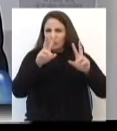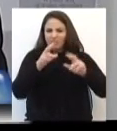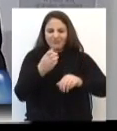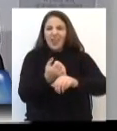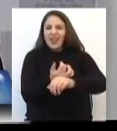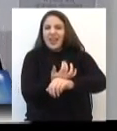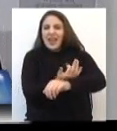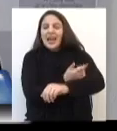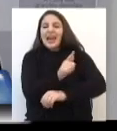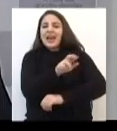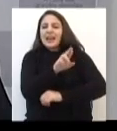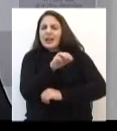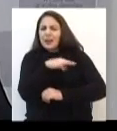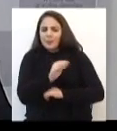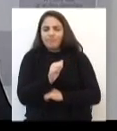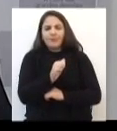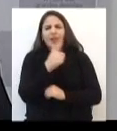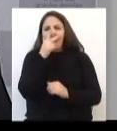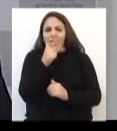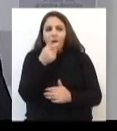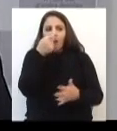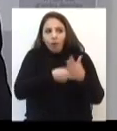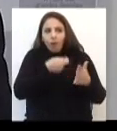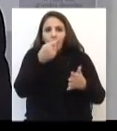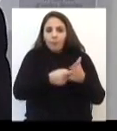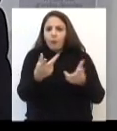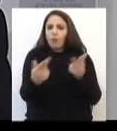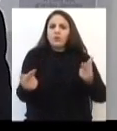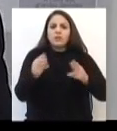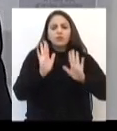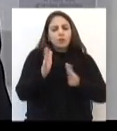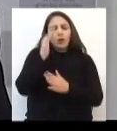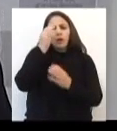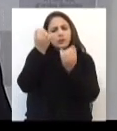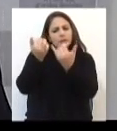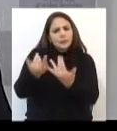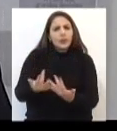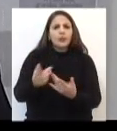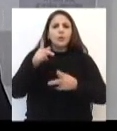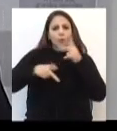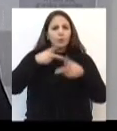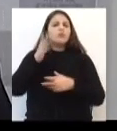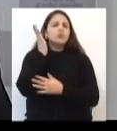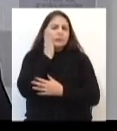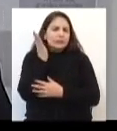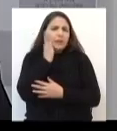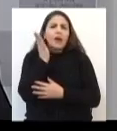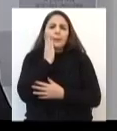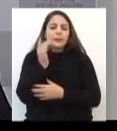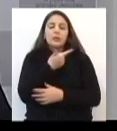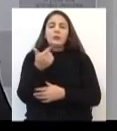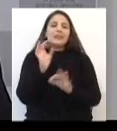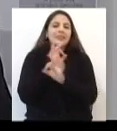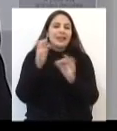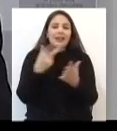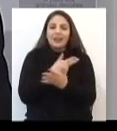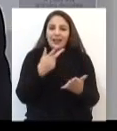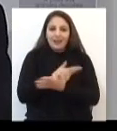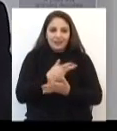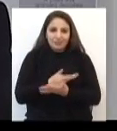é insistir em algo que já está mais do que explicado, que a população passafundense já viu que não existe nada de obscuro.